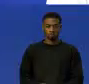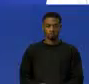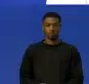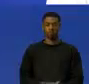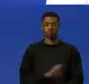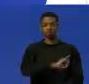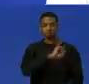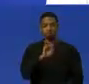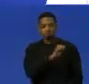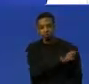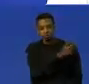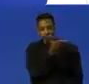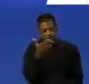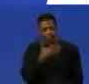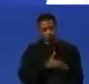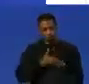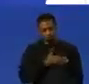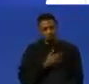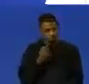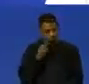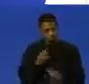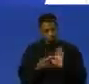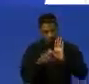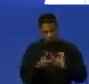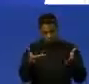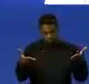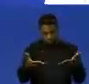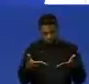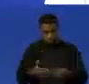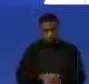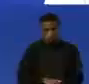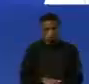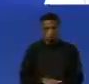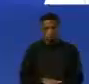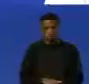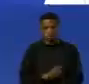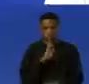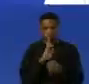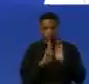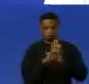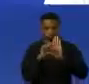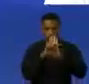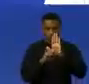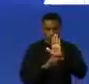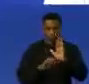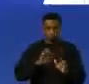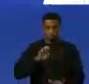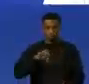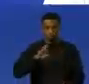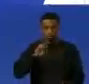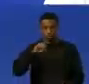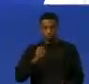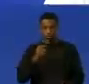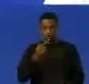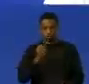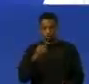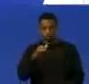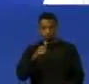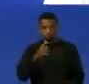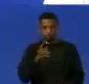Olá, internauta, é com grande prazer que apresentamos a resolução do Enem 2017 no seu segundo